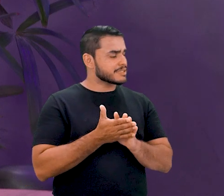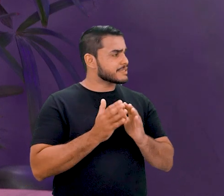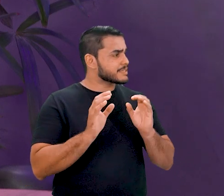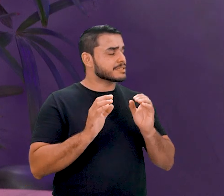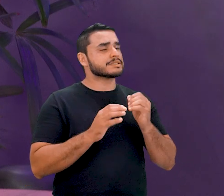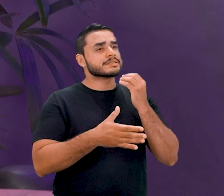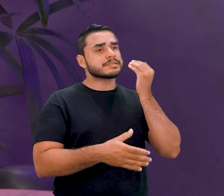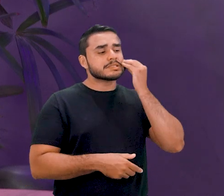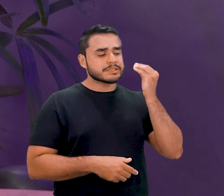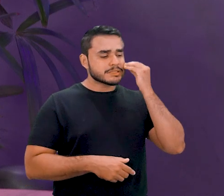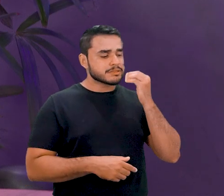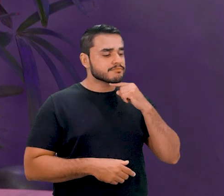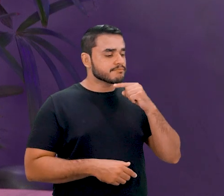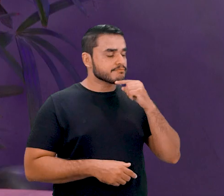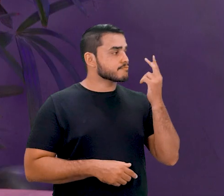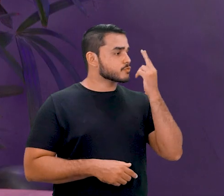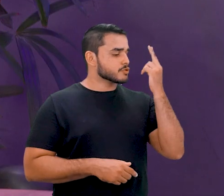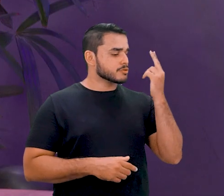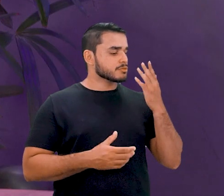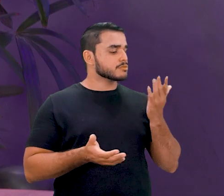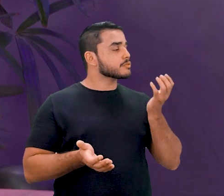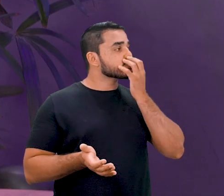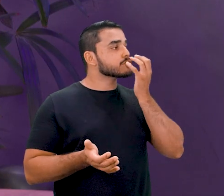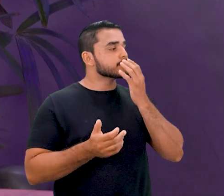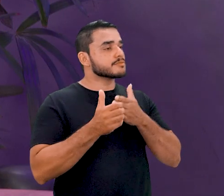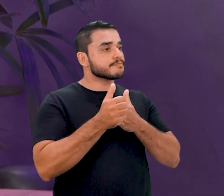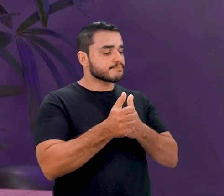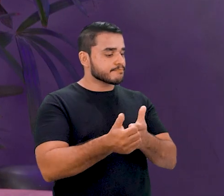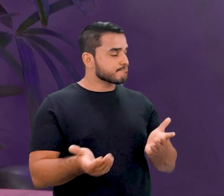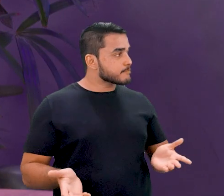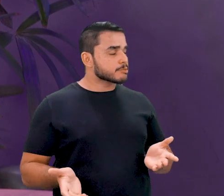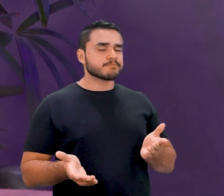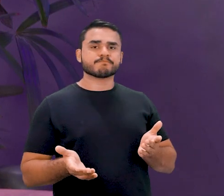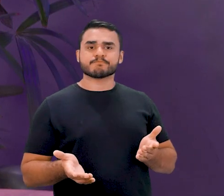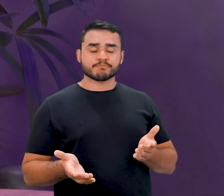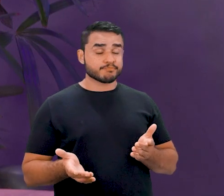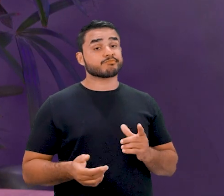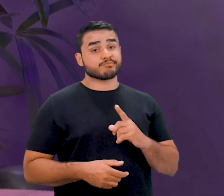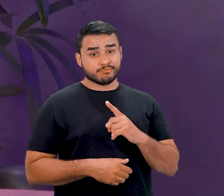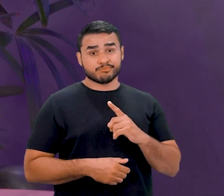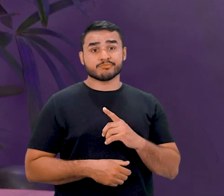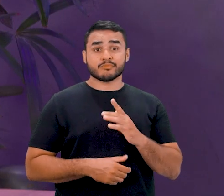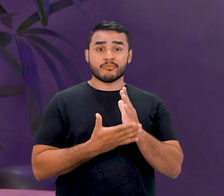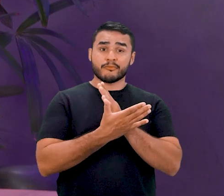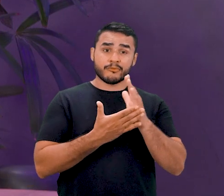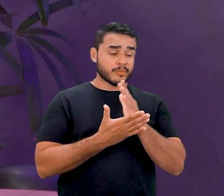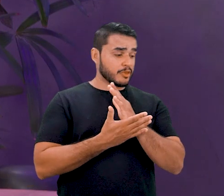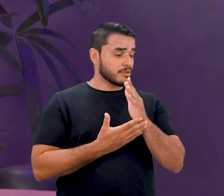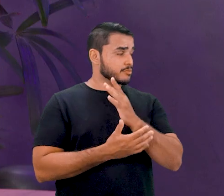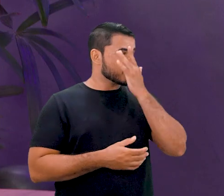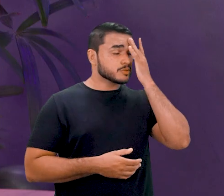de não temos um cão-guia para você. Então, eu escutei muitos, até de algumas pessoas da comunidade de